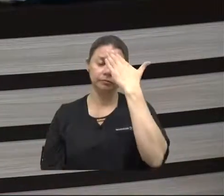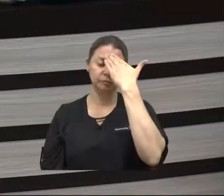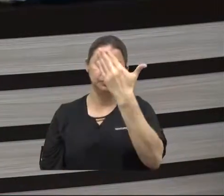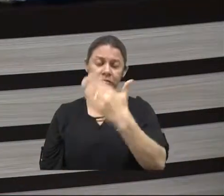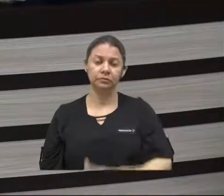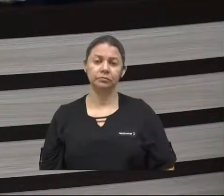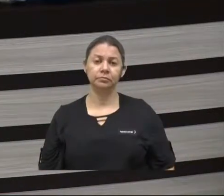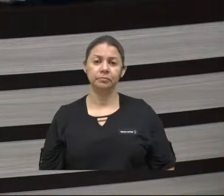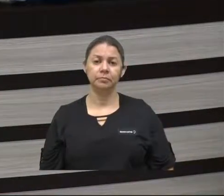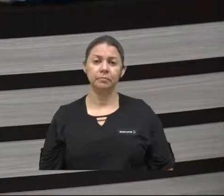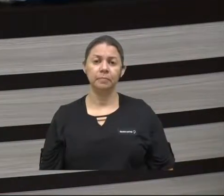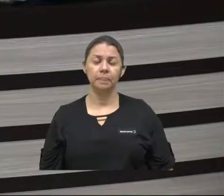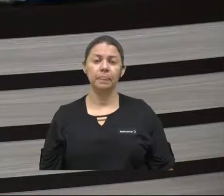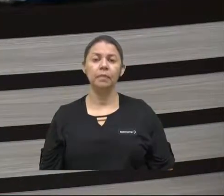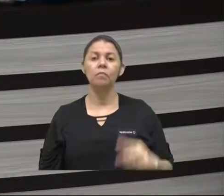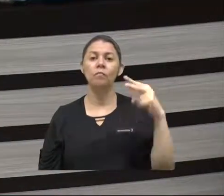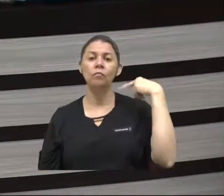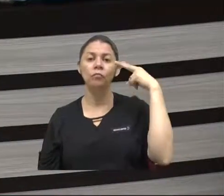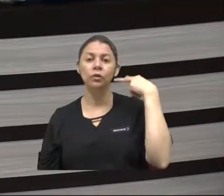Helder,